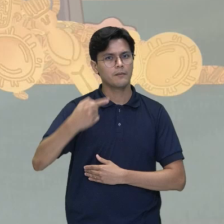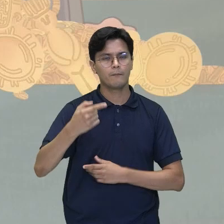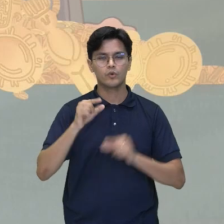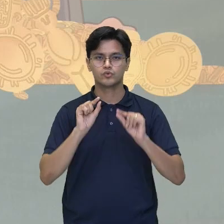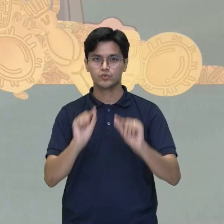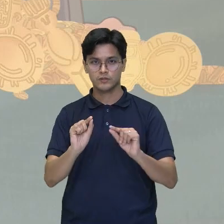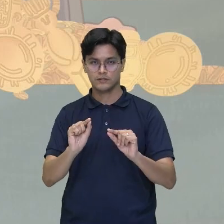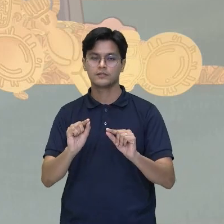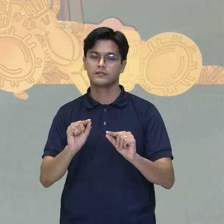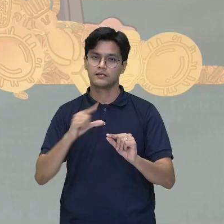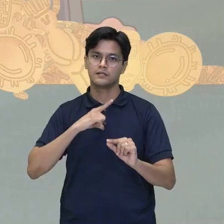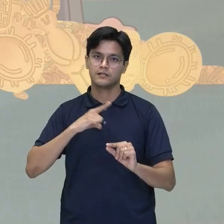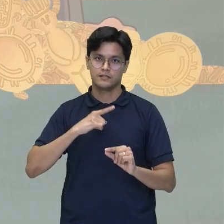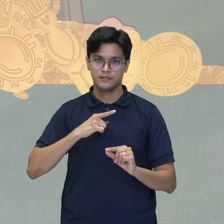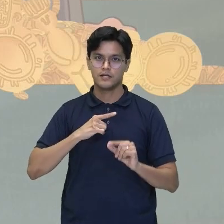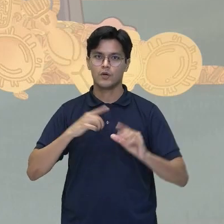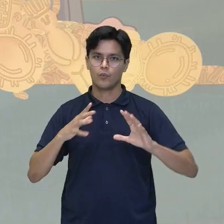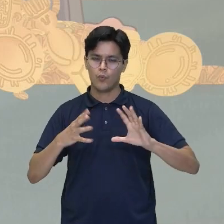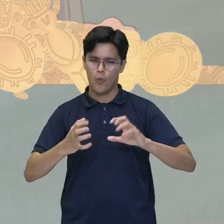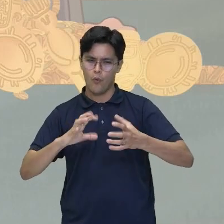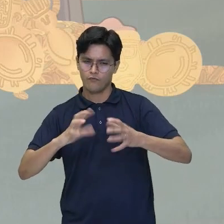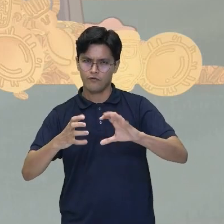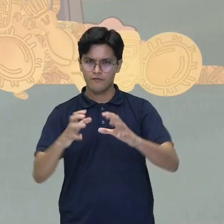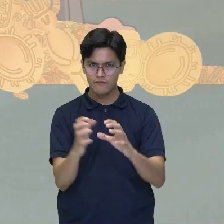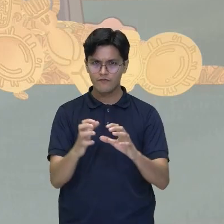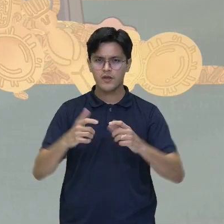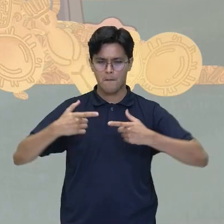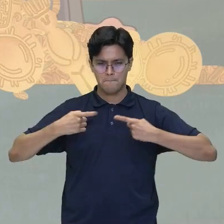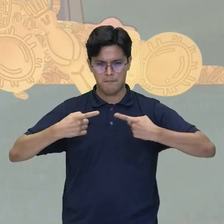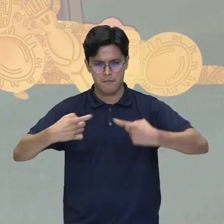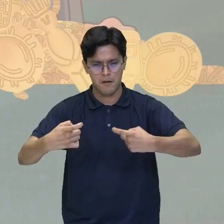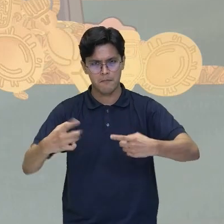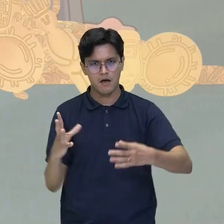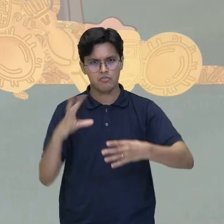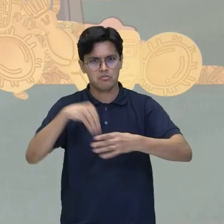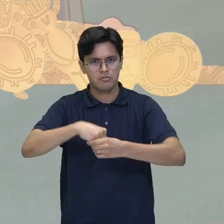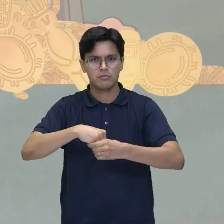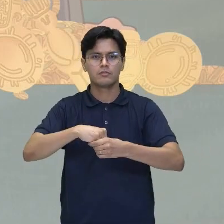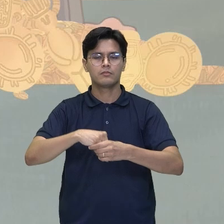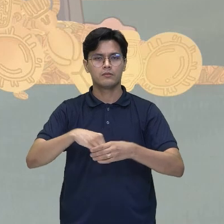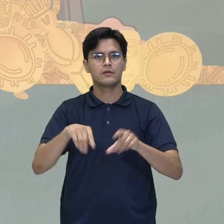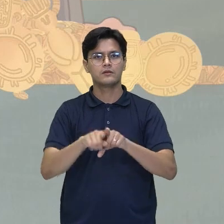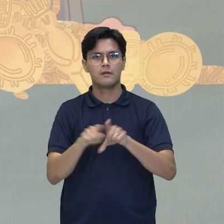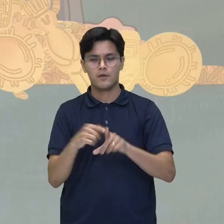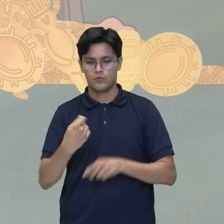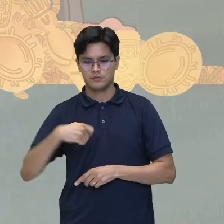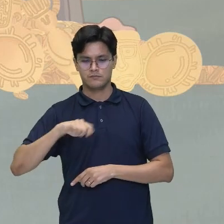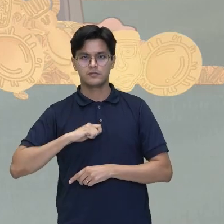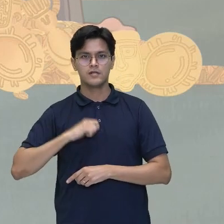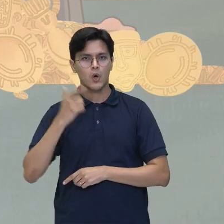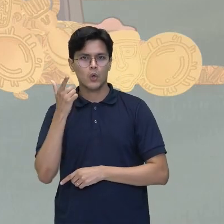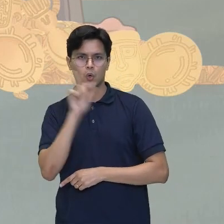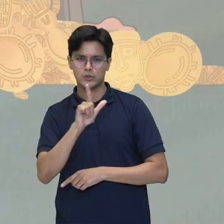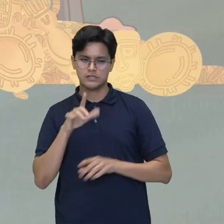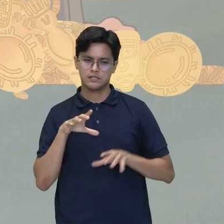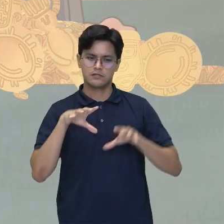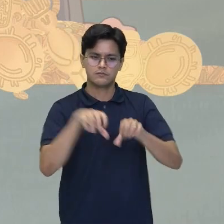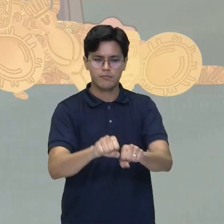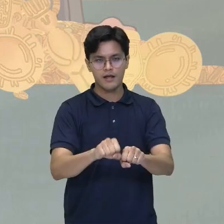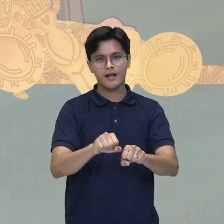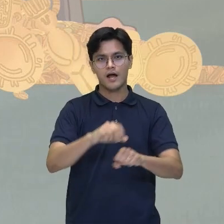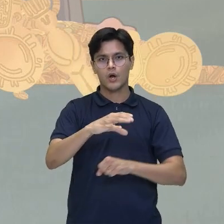haverá um grande conflito interno. Os espanhóis vão conquistar a capital Cusco e depois Quito, e